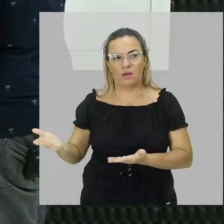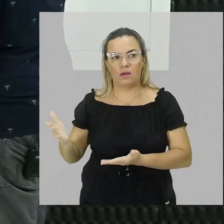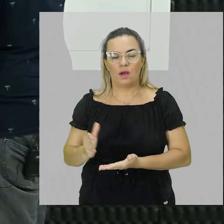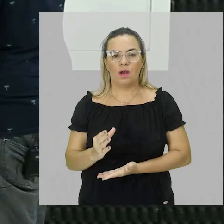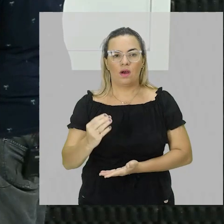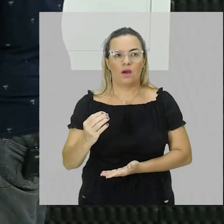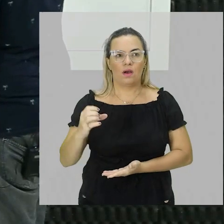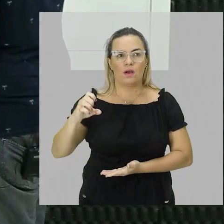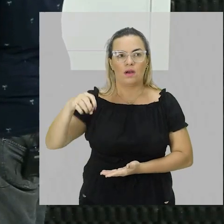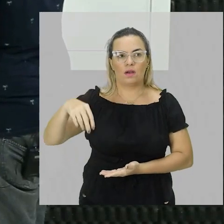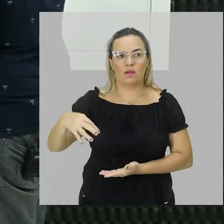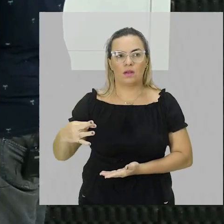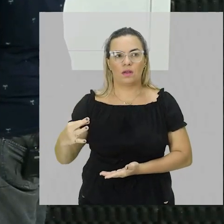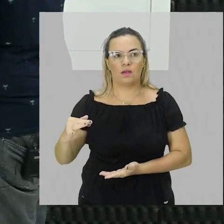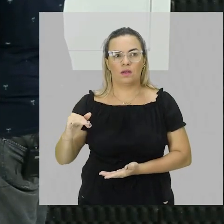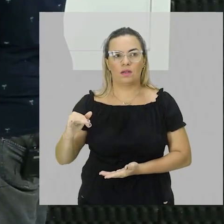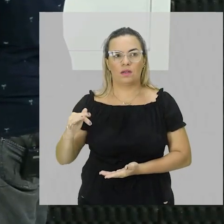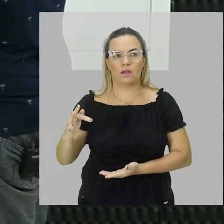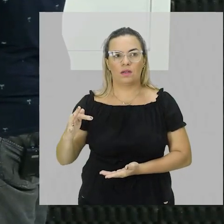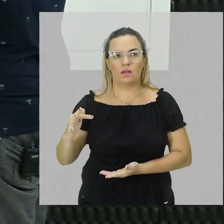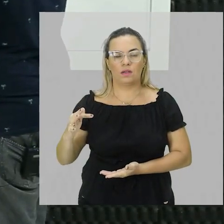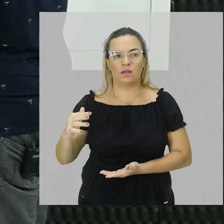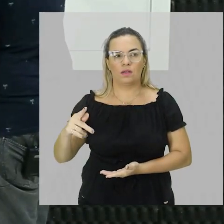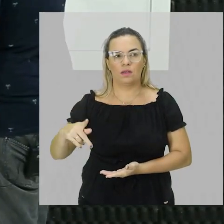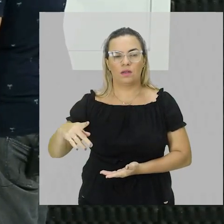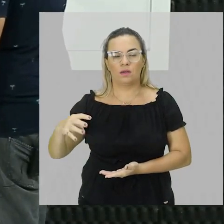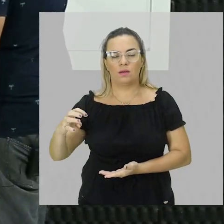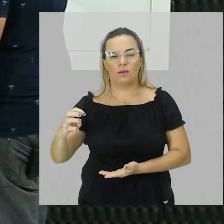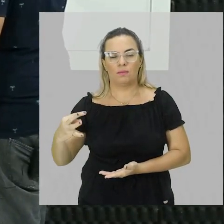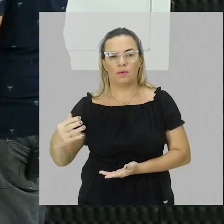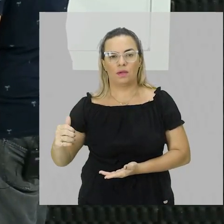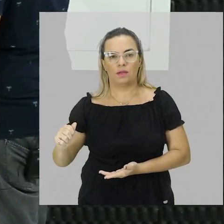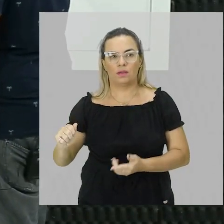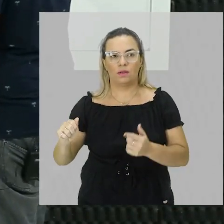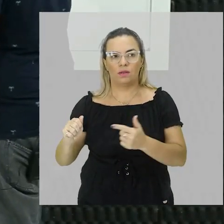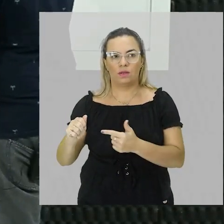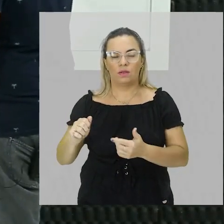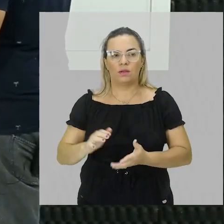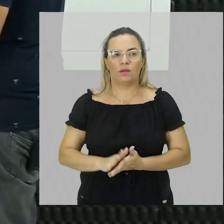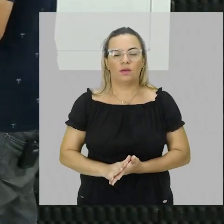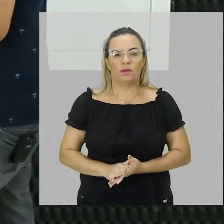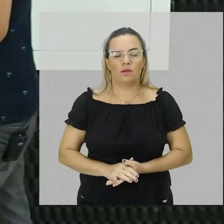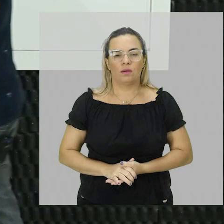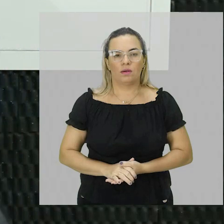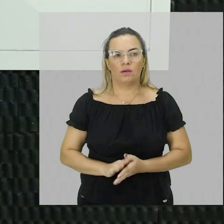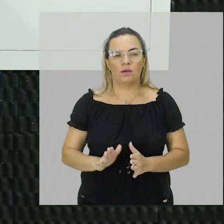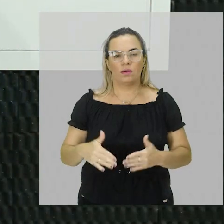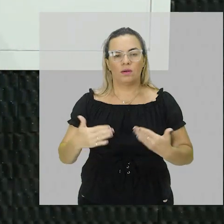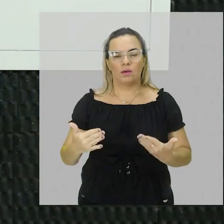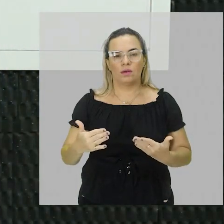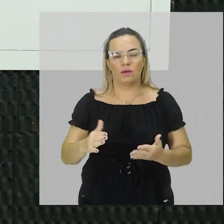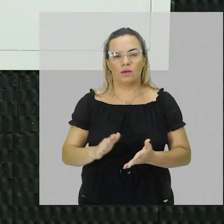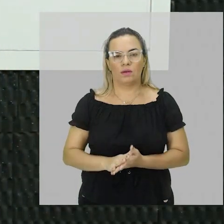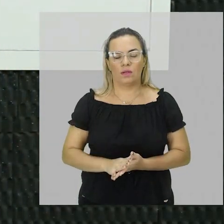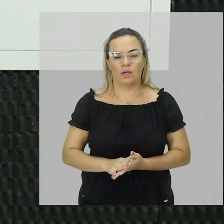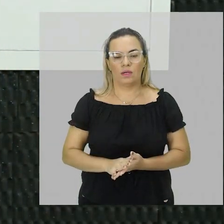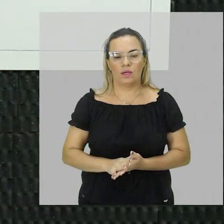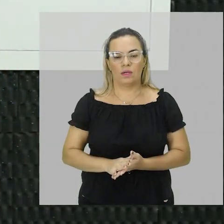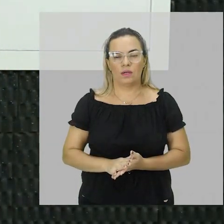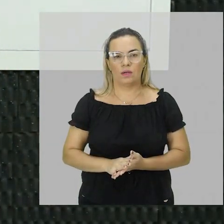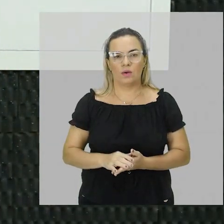centrípeta. O que é essa força centrípeta? O nome já é bem sugestivo. Ela aponta para o